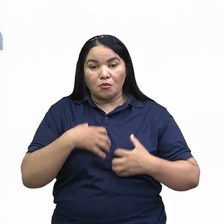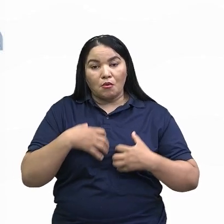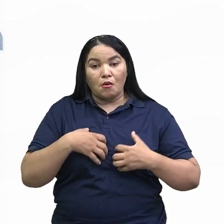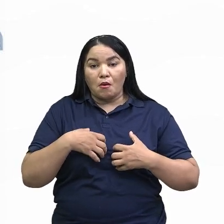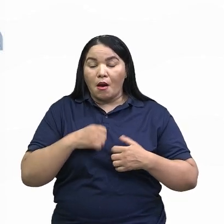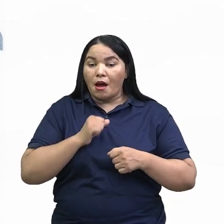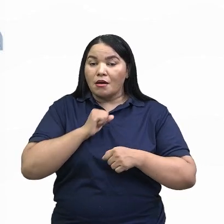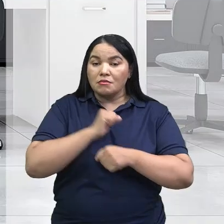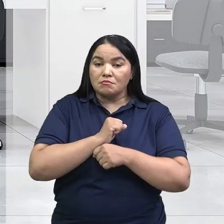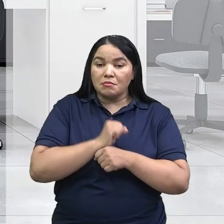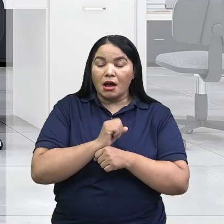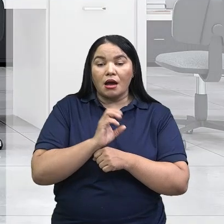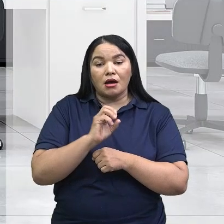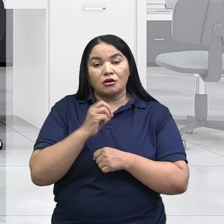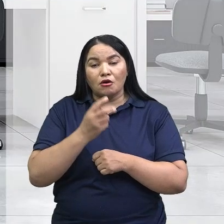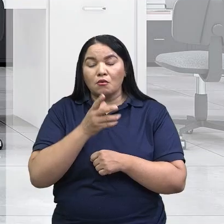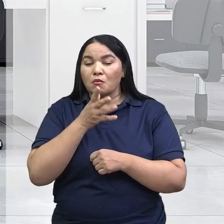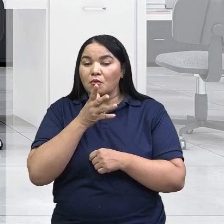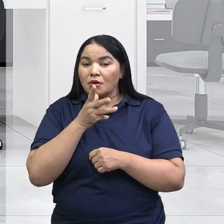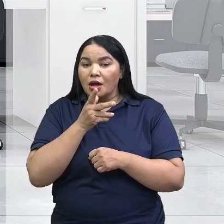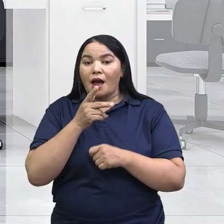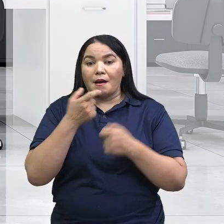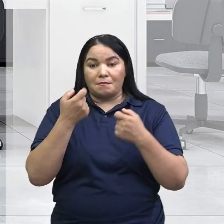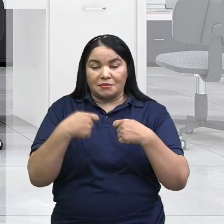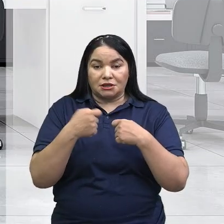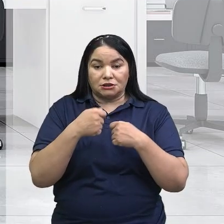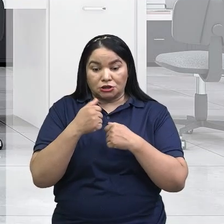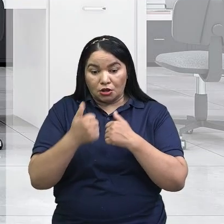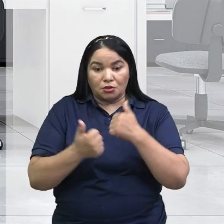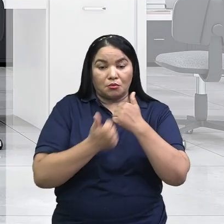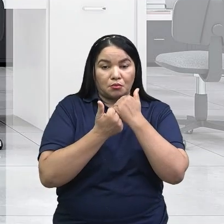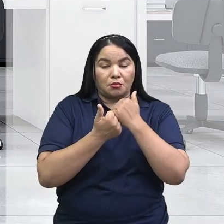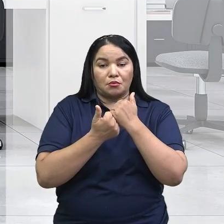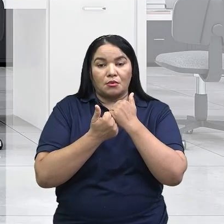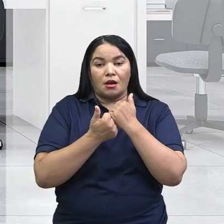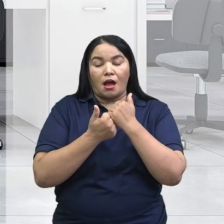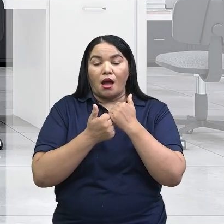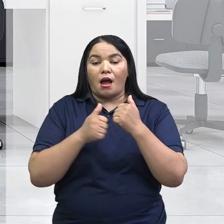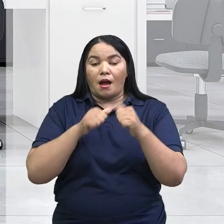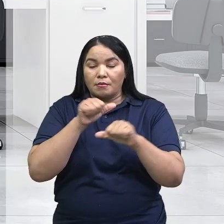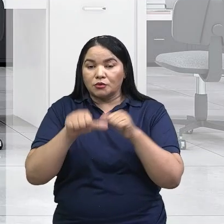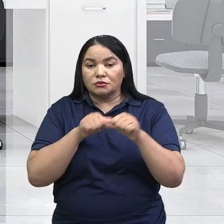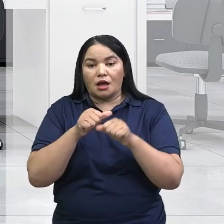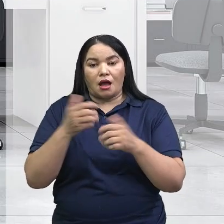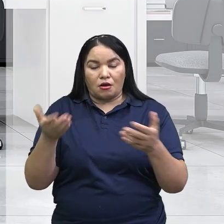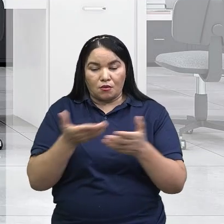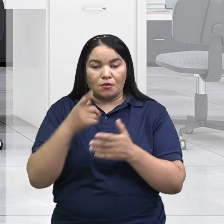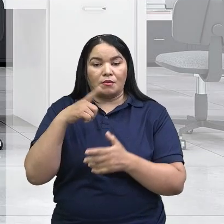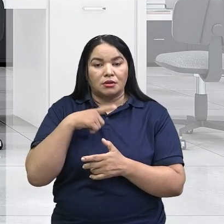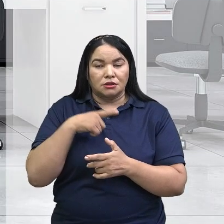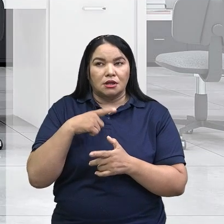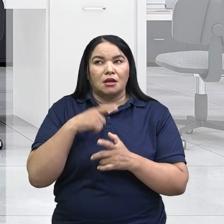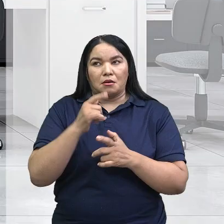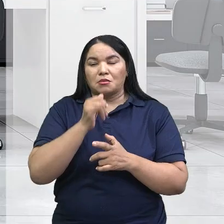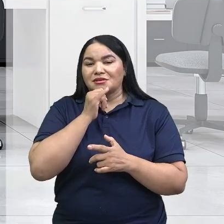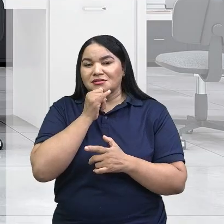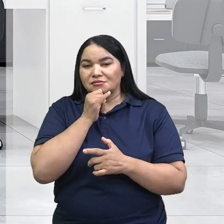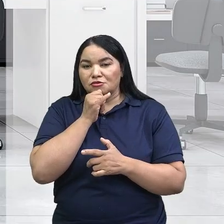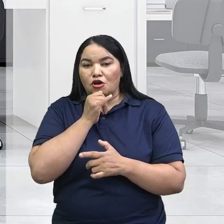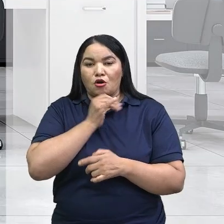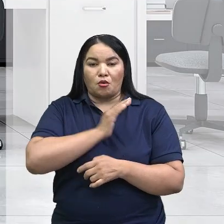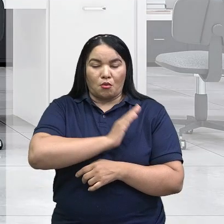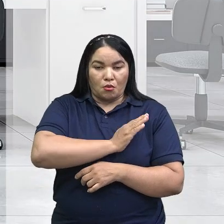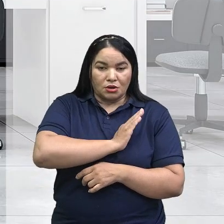E aí o que acontece, né? É necessário fazer alguns transplantes. Né? A gente já tem atualmente ali transplantes de coração, né, transplantes